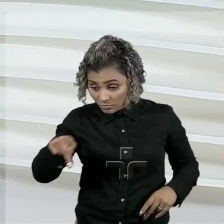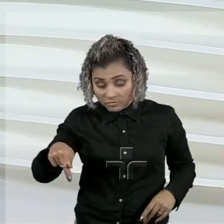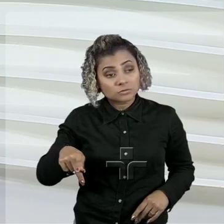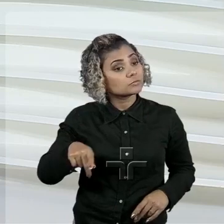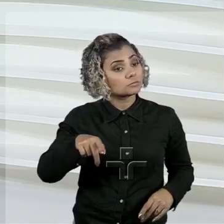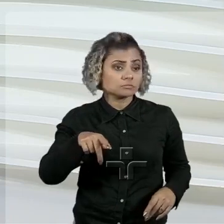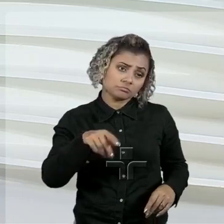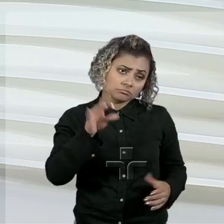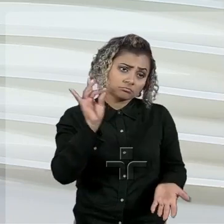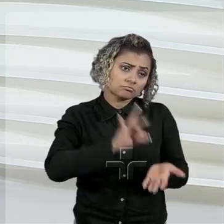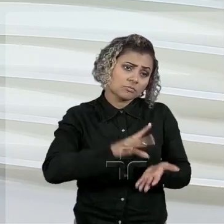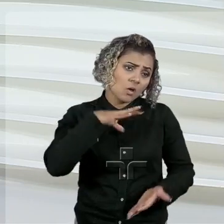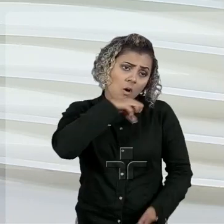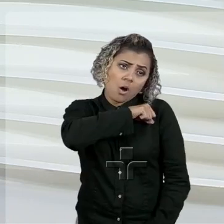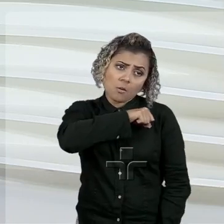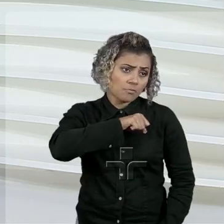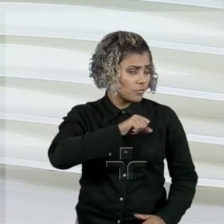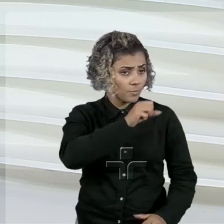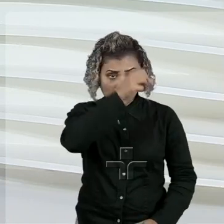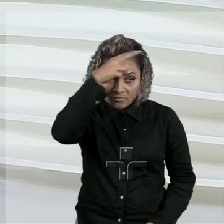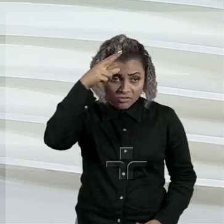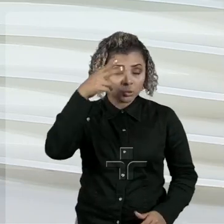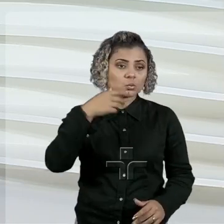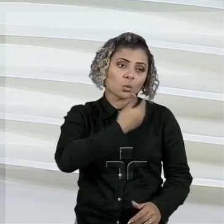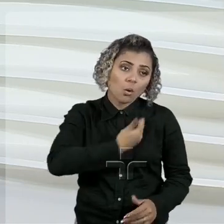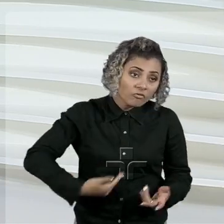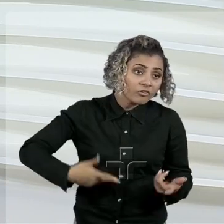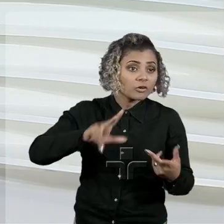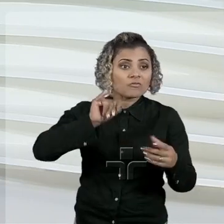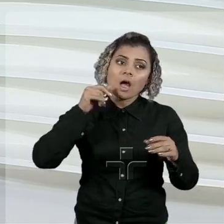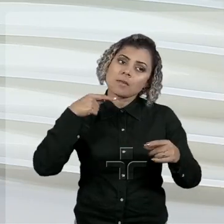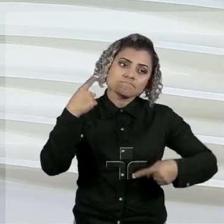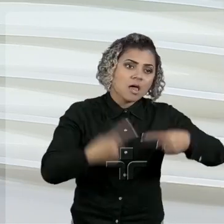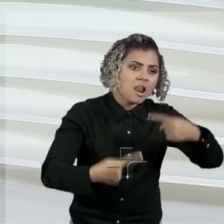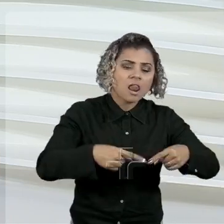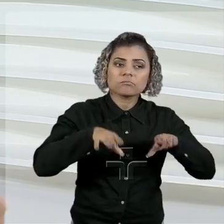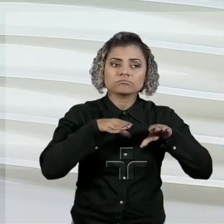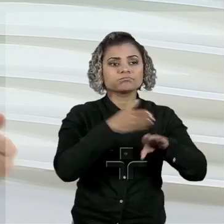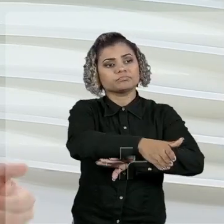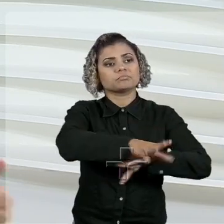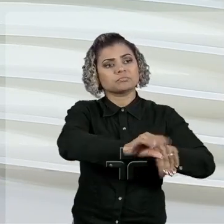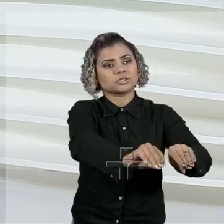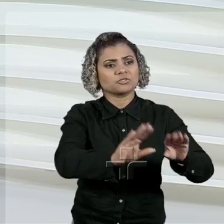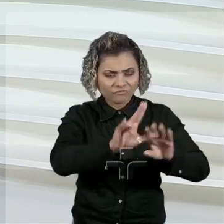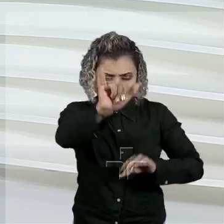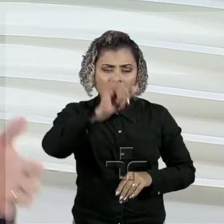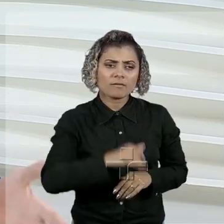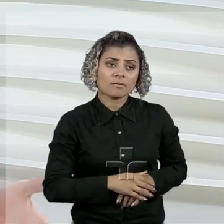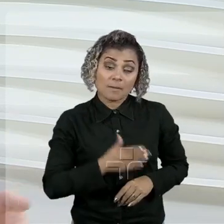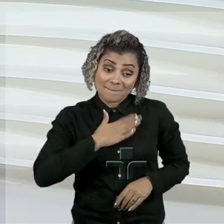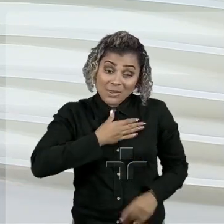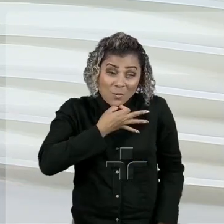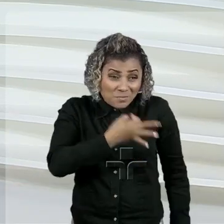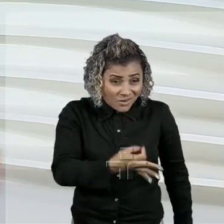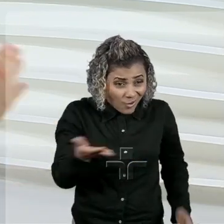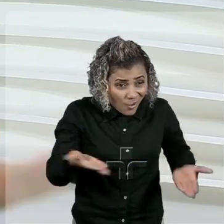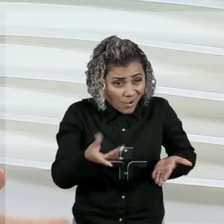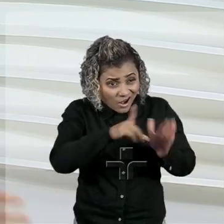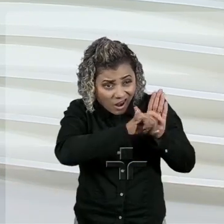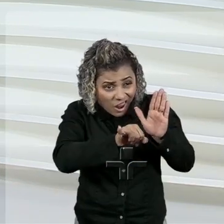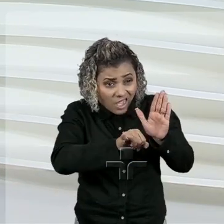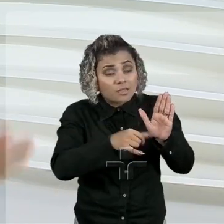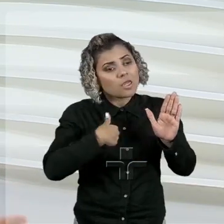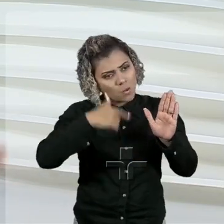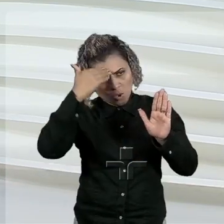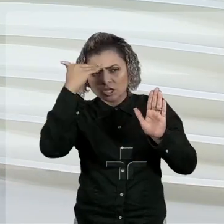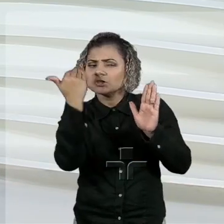rede precisa resolver isso, a escola precisa mediar esses eventuais conflitos que aparecem. Nós não precisamos, na minha opinião, de uma lei. Respeito o